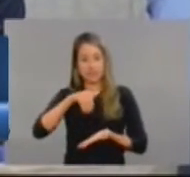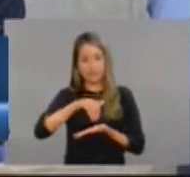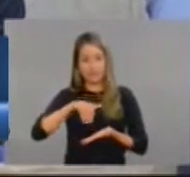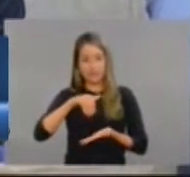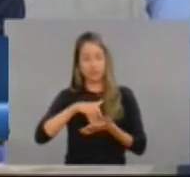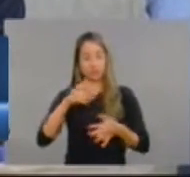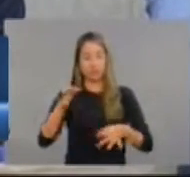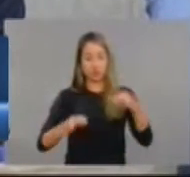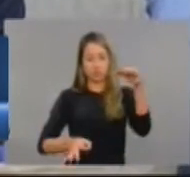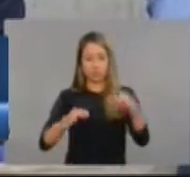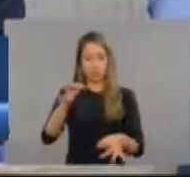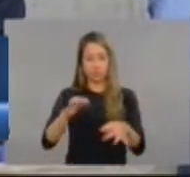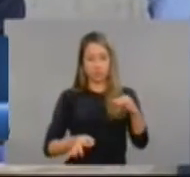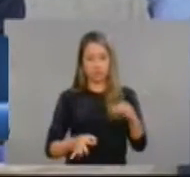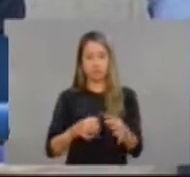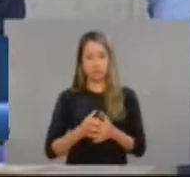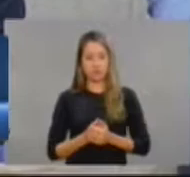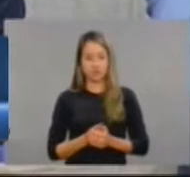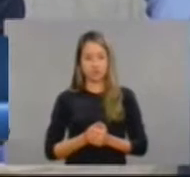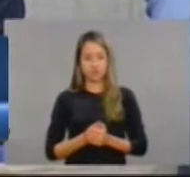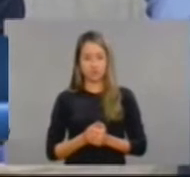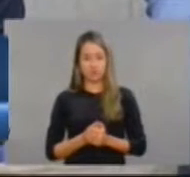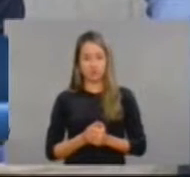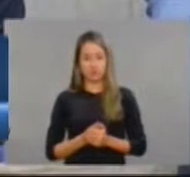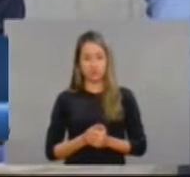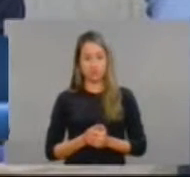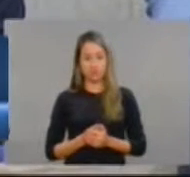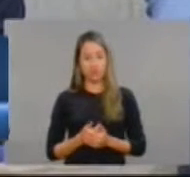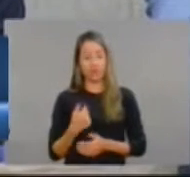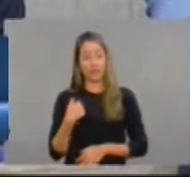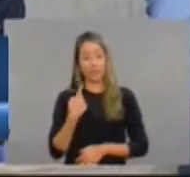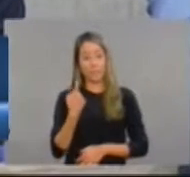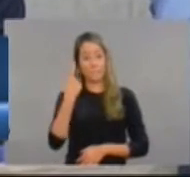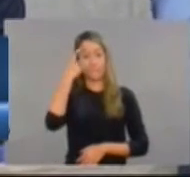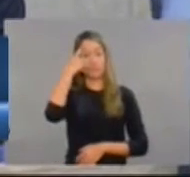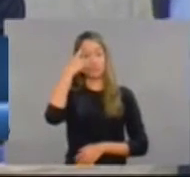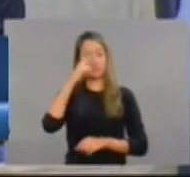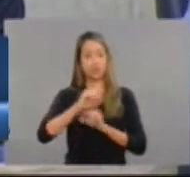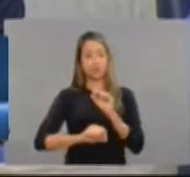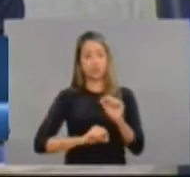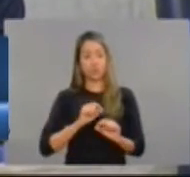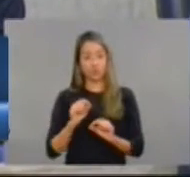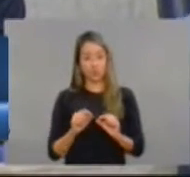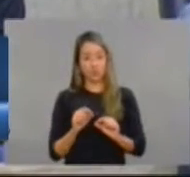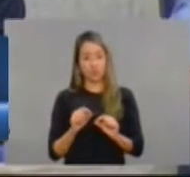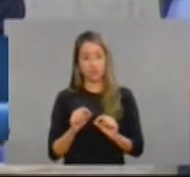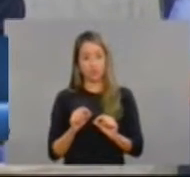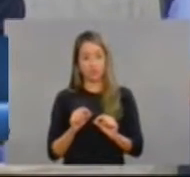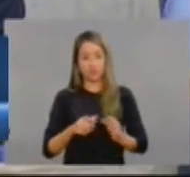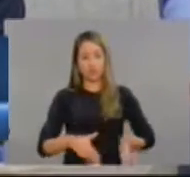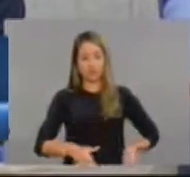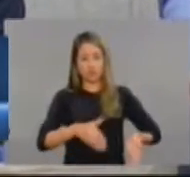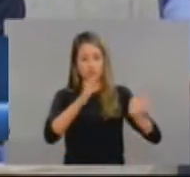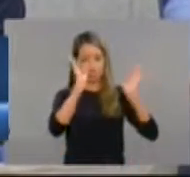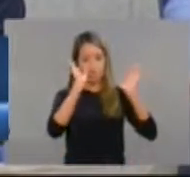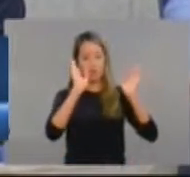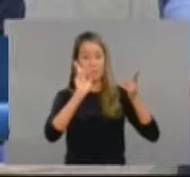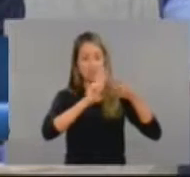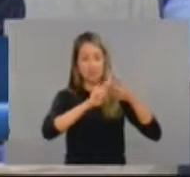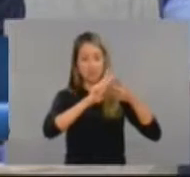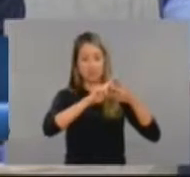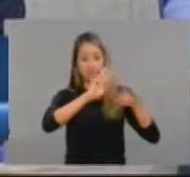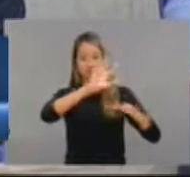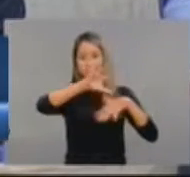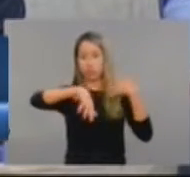Justiça acreditei que nós teríamos aqui francamente os dados dessa rebelião